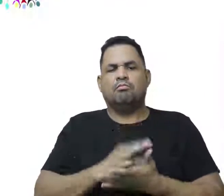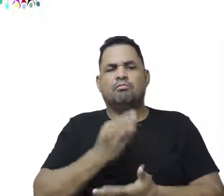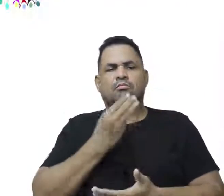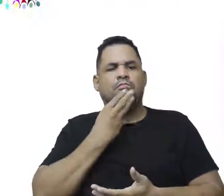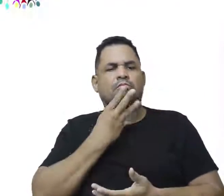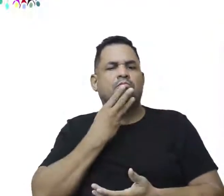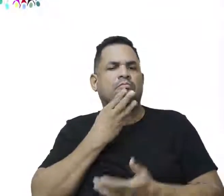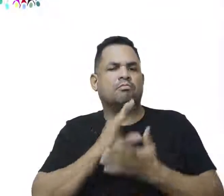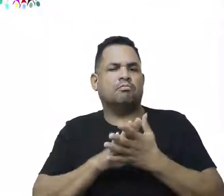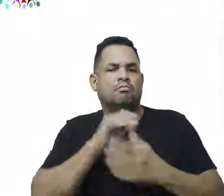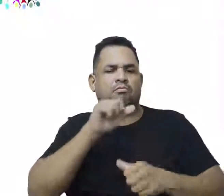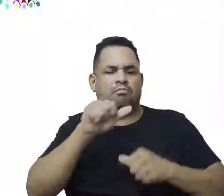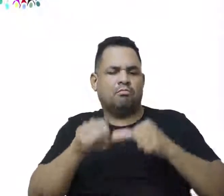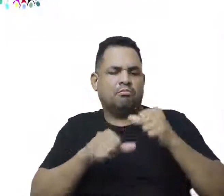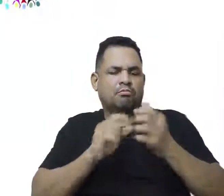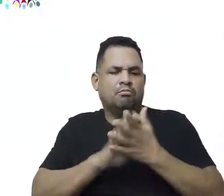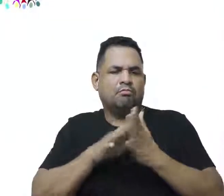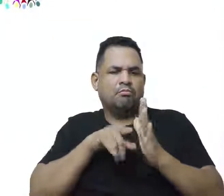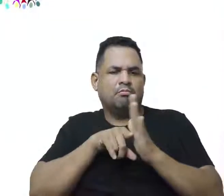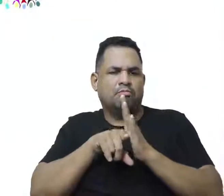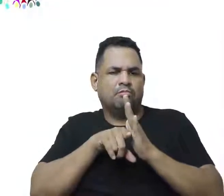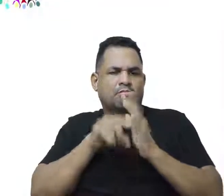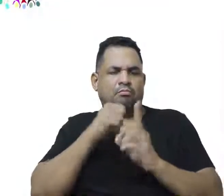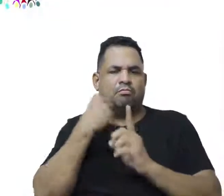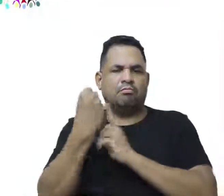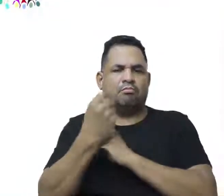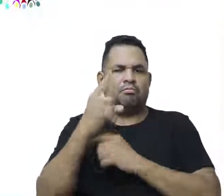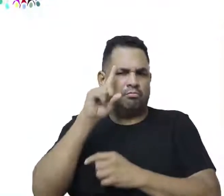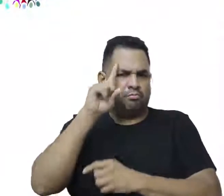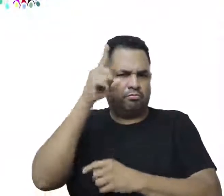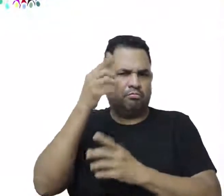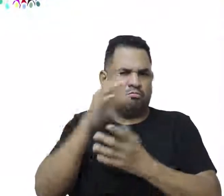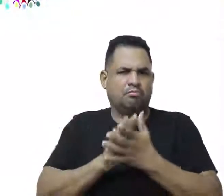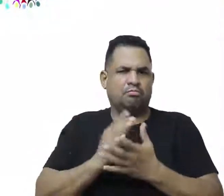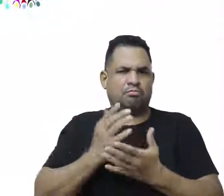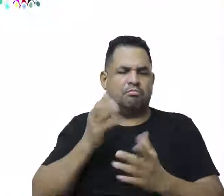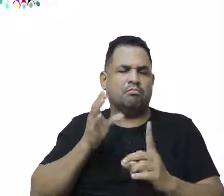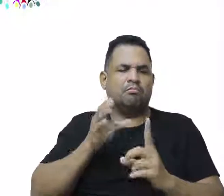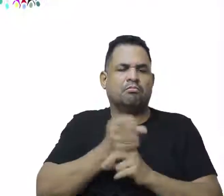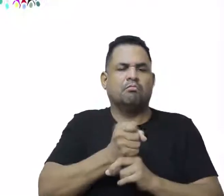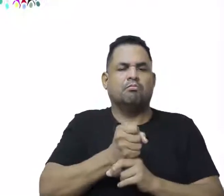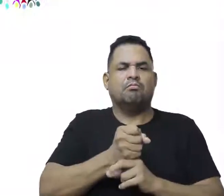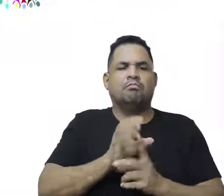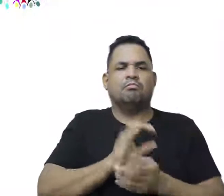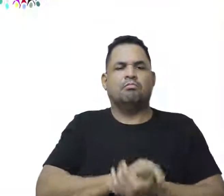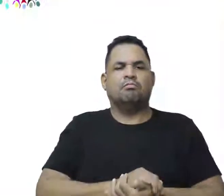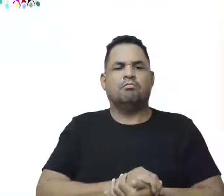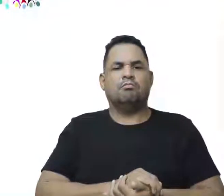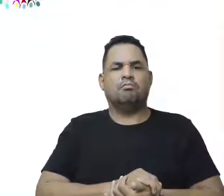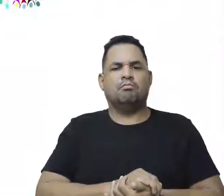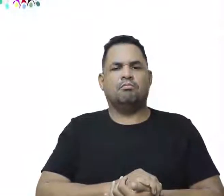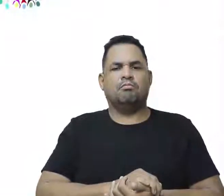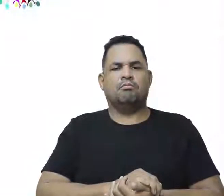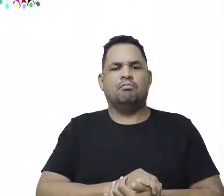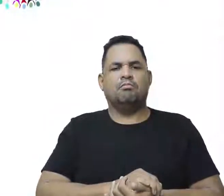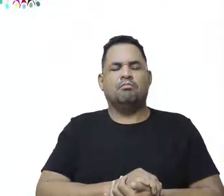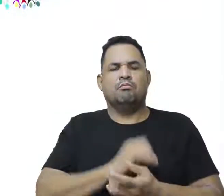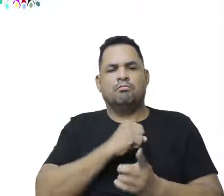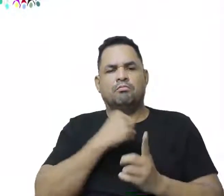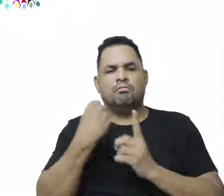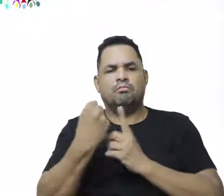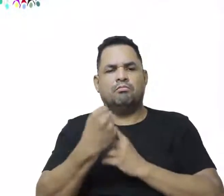analisou a mudança social com base nos tipos ideais de ação e dominação dessa perspectiva